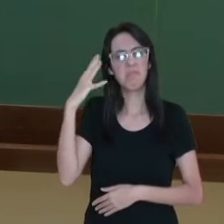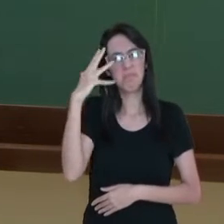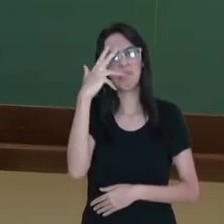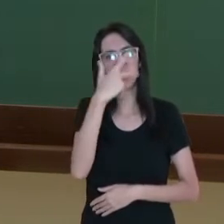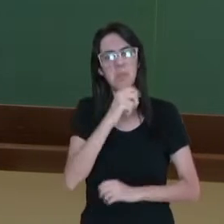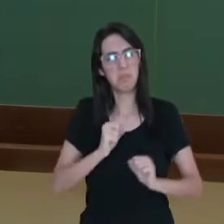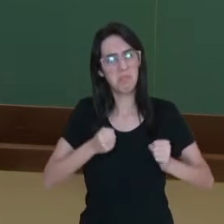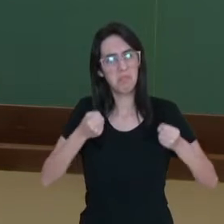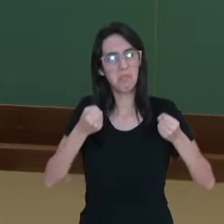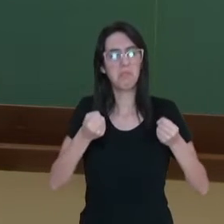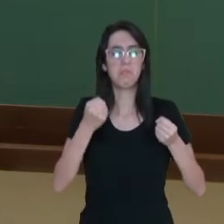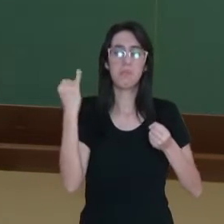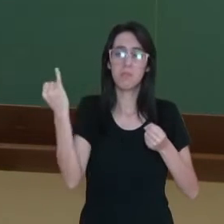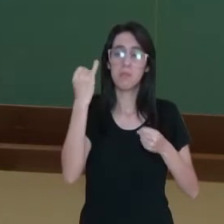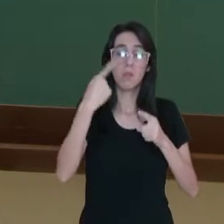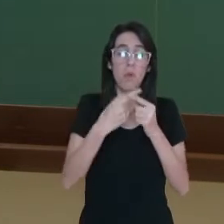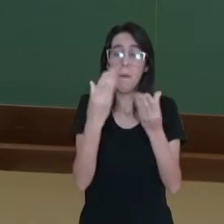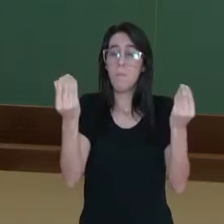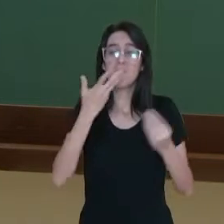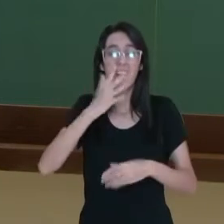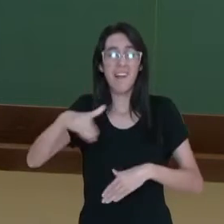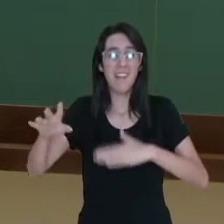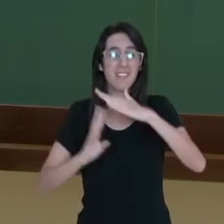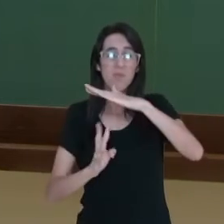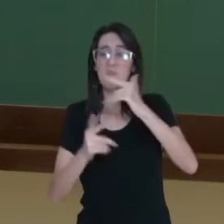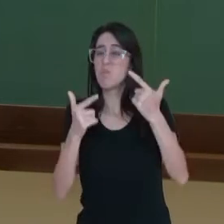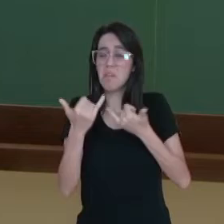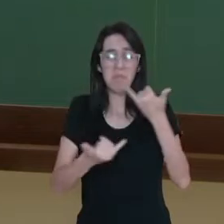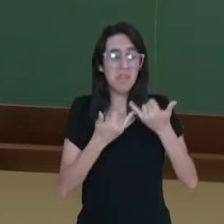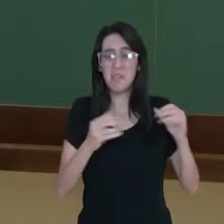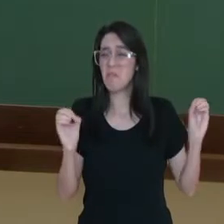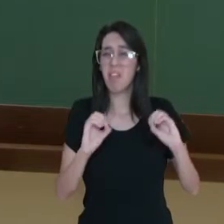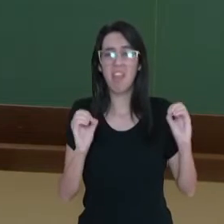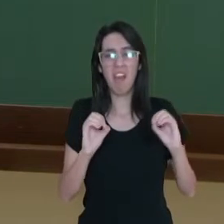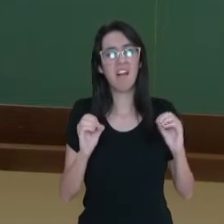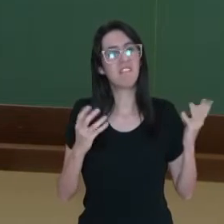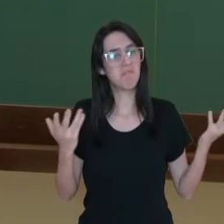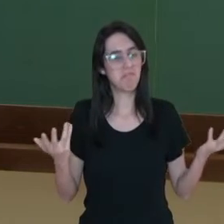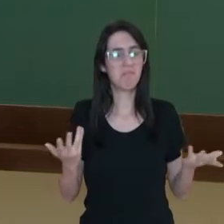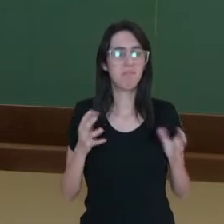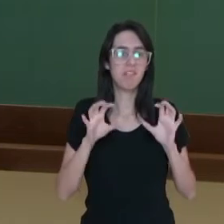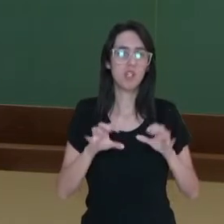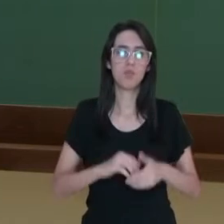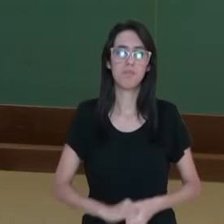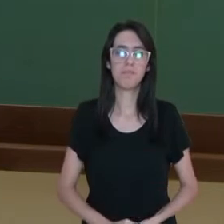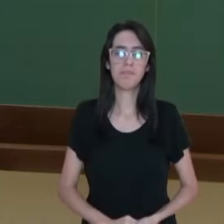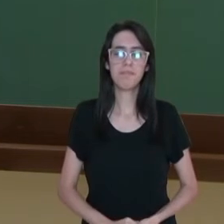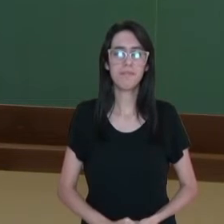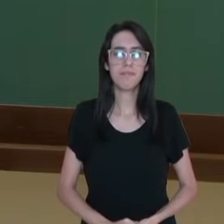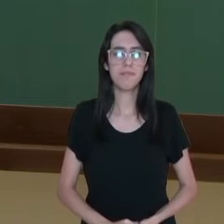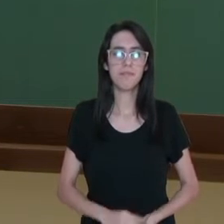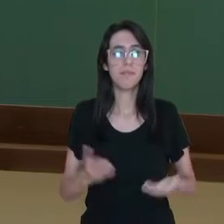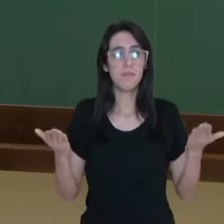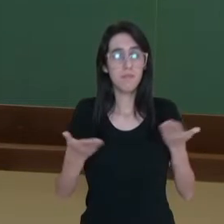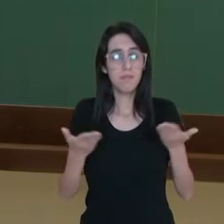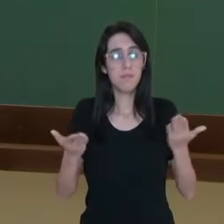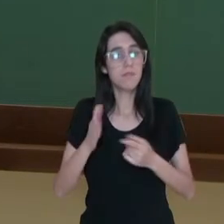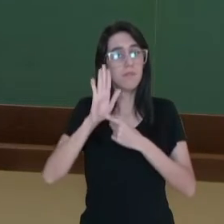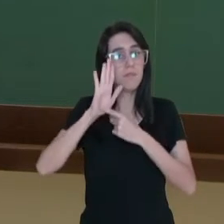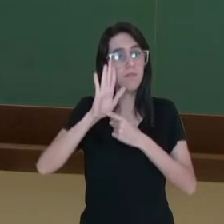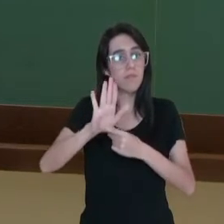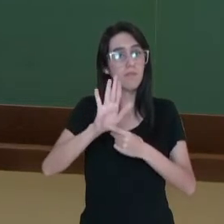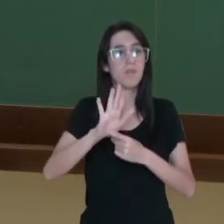crianças refugiadas, que às vezes não tem nem brinquedo, é o que gerou essa notícia. Vamos falar também sobre os